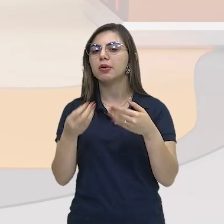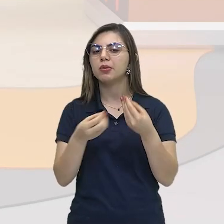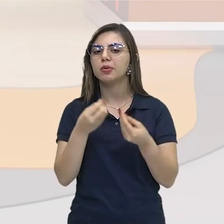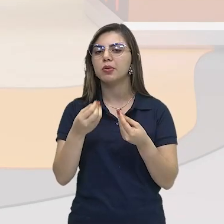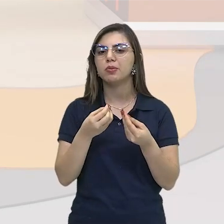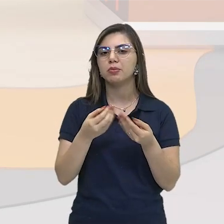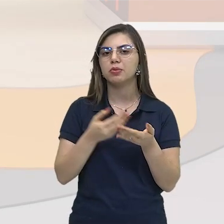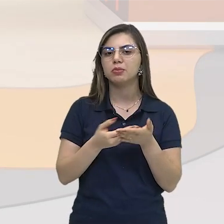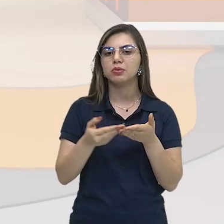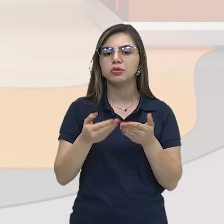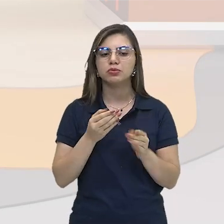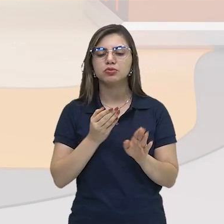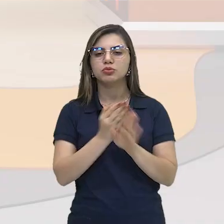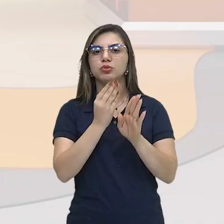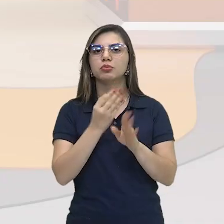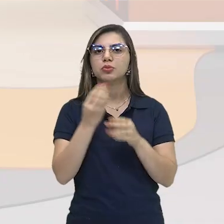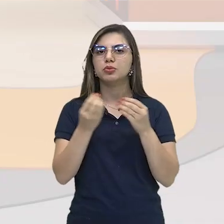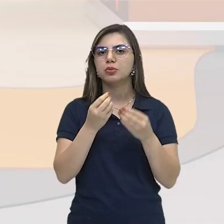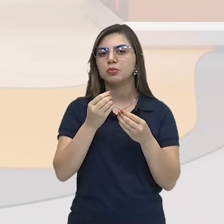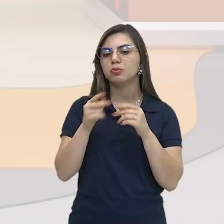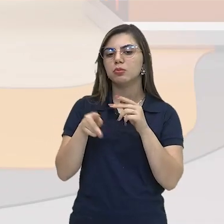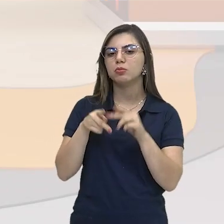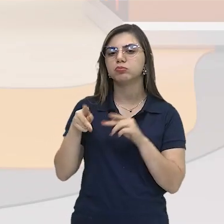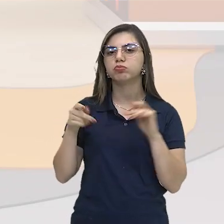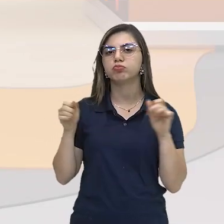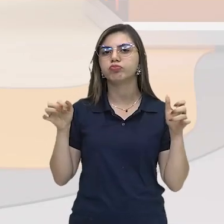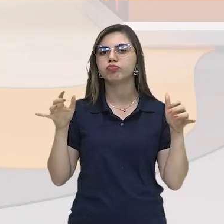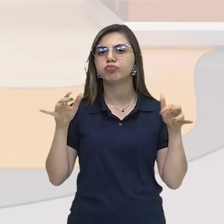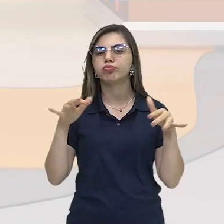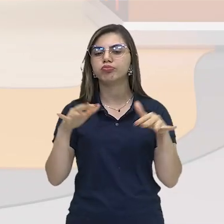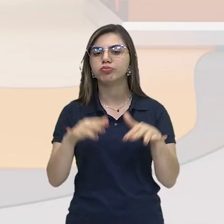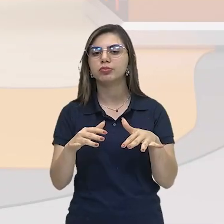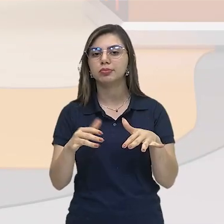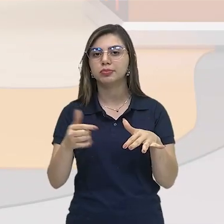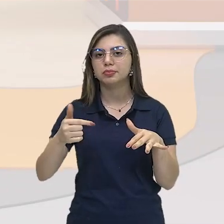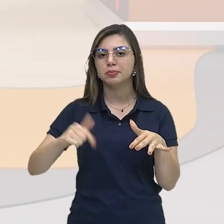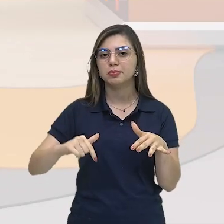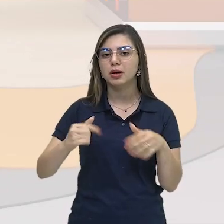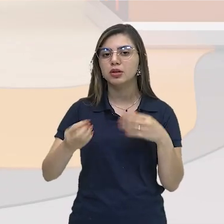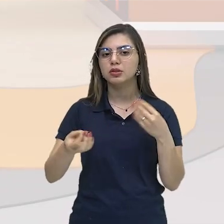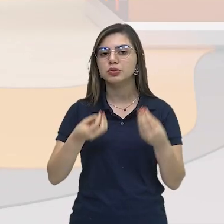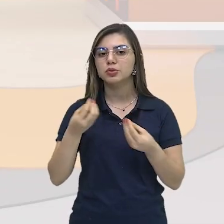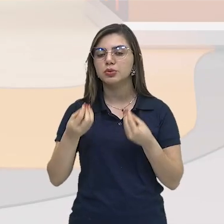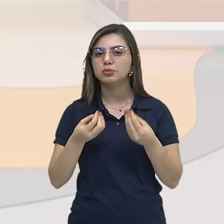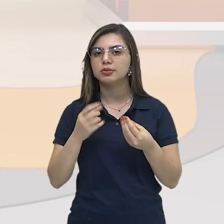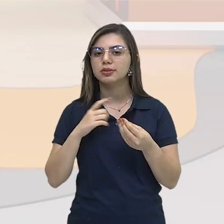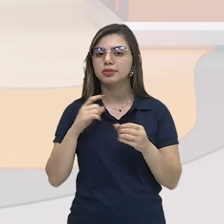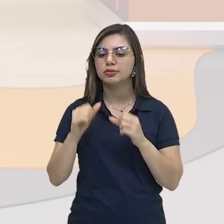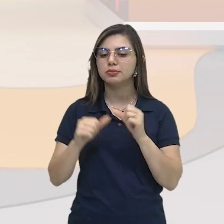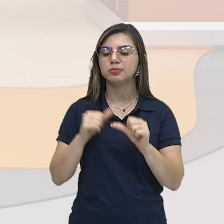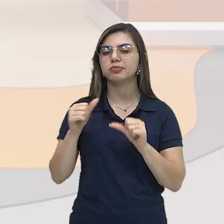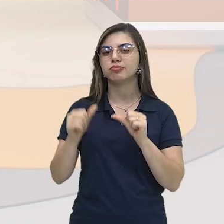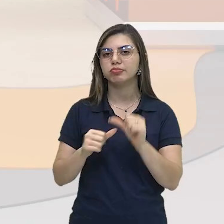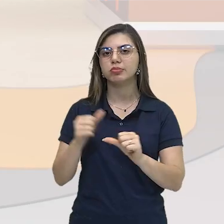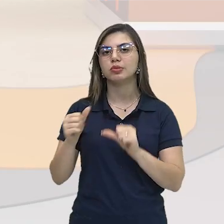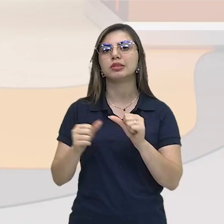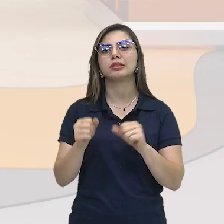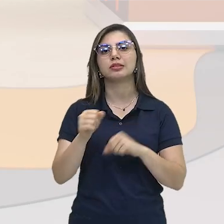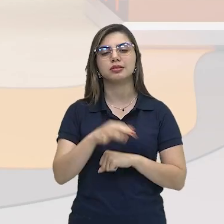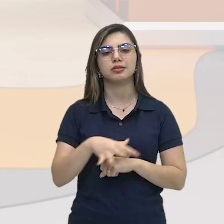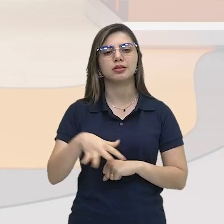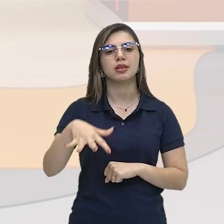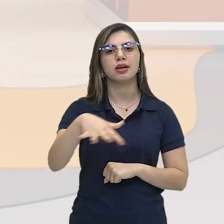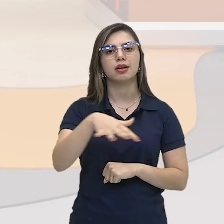descoberto, quando se começou a ocupação daquele território e como foram havendo as transformações daquele mesmo